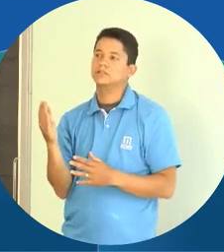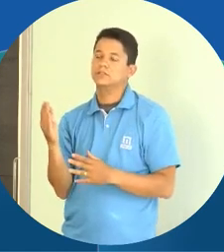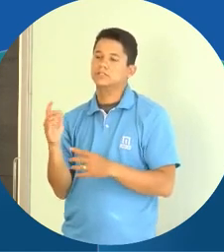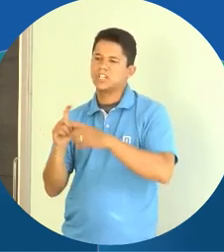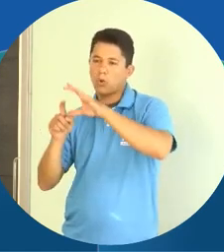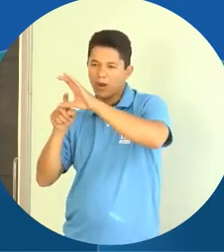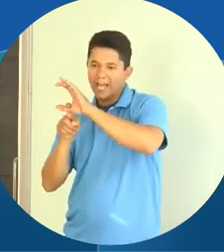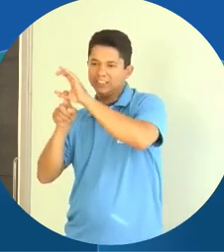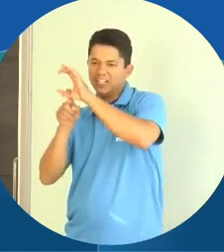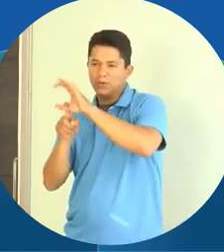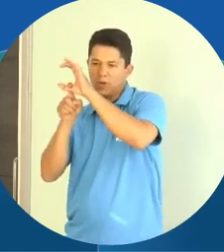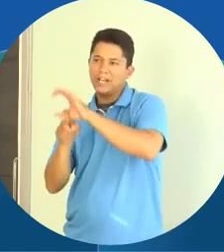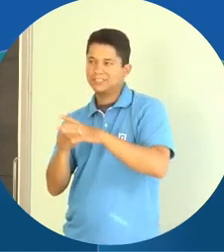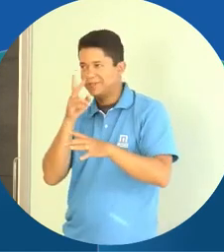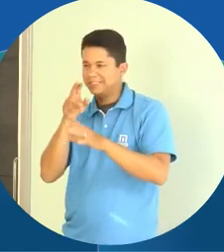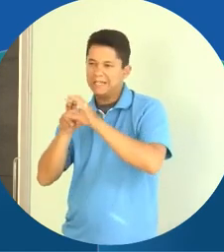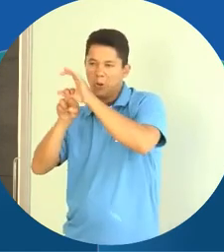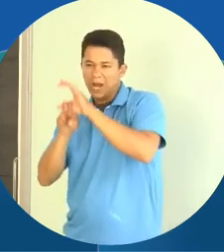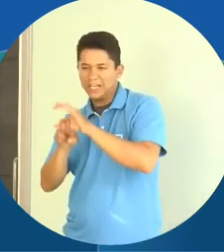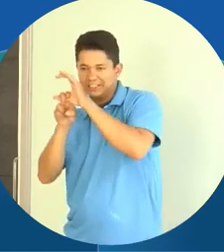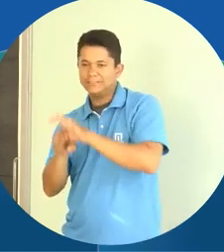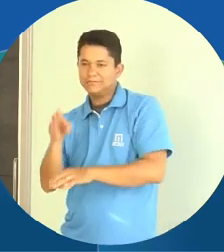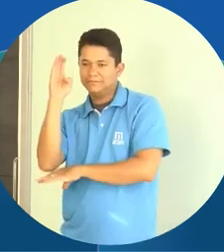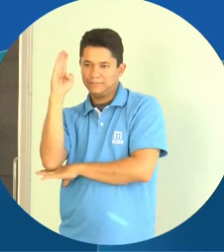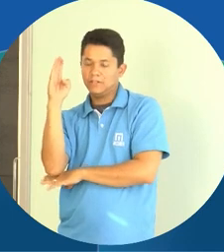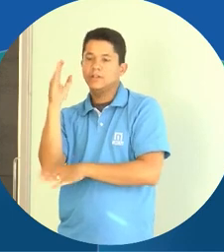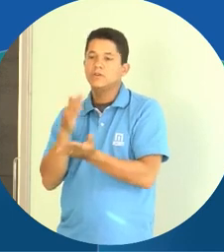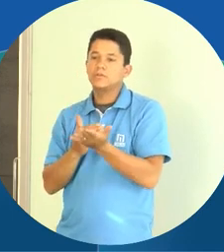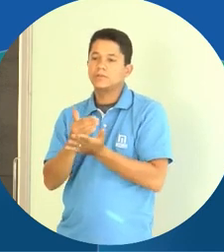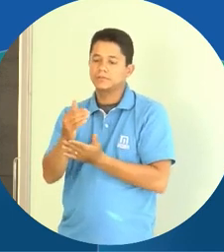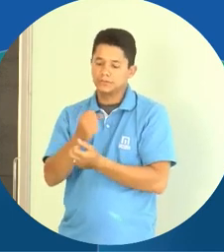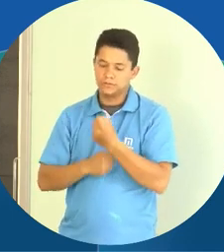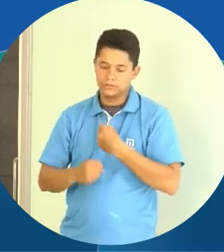O engenharia ele começou na década de 70,